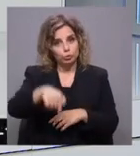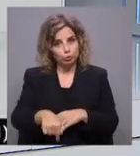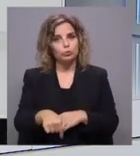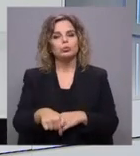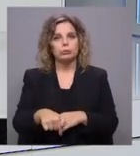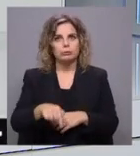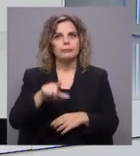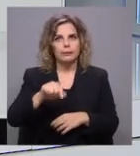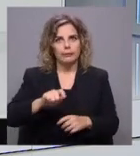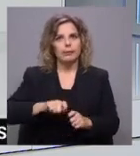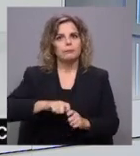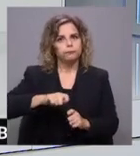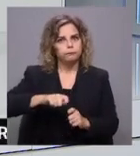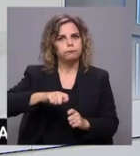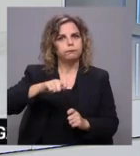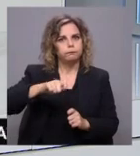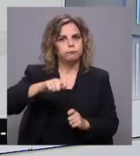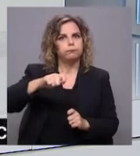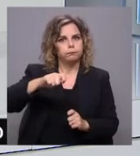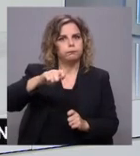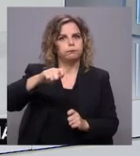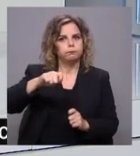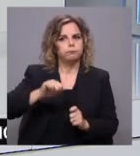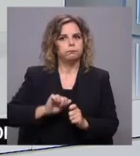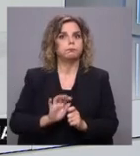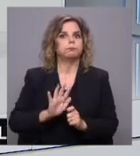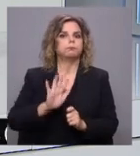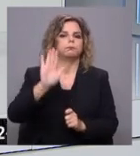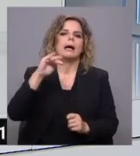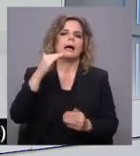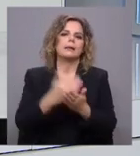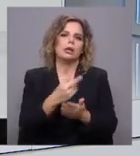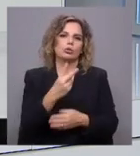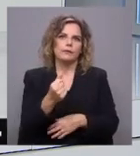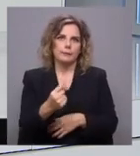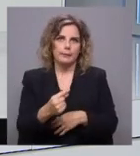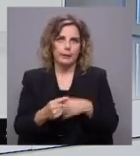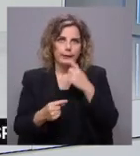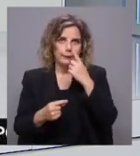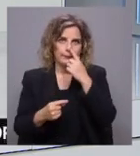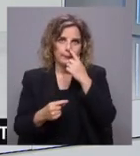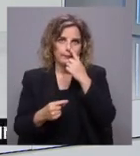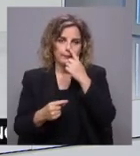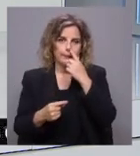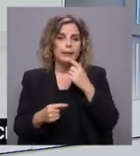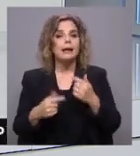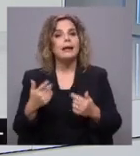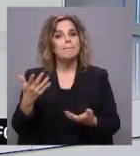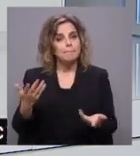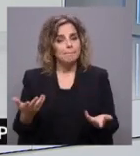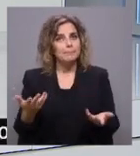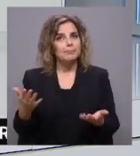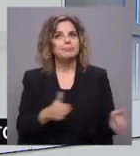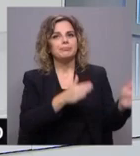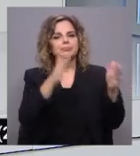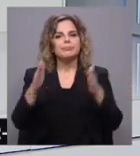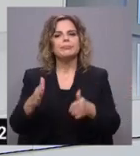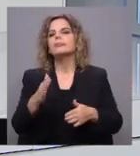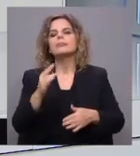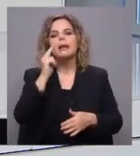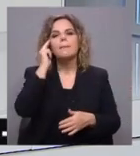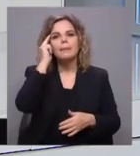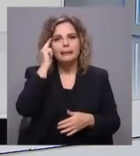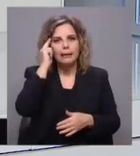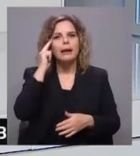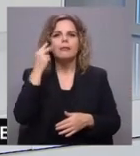a aumentar gradualmente até 2,5 metros. Quanto ao tempo na Madeira, continua a